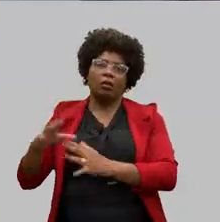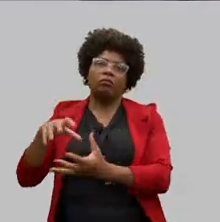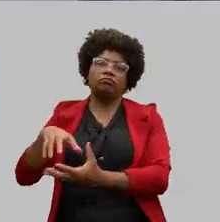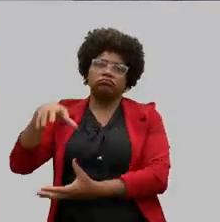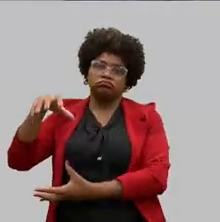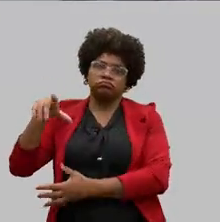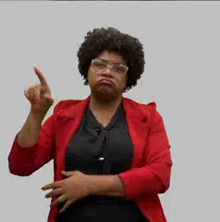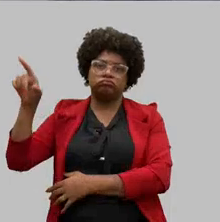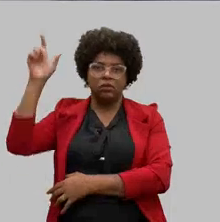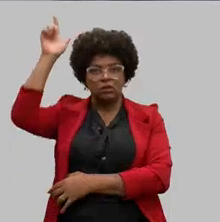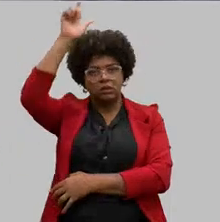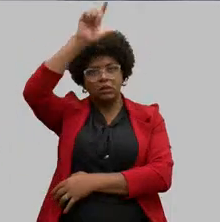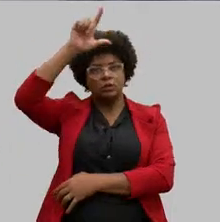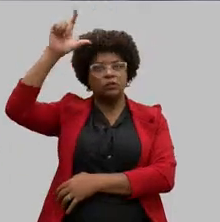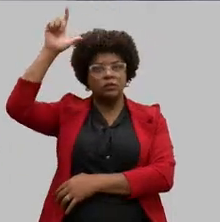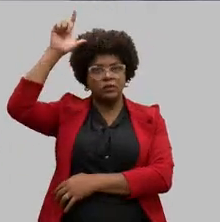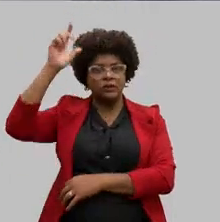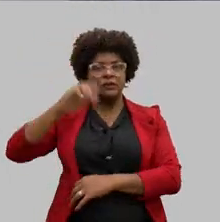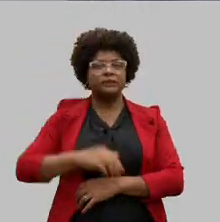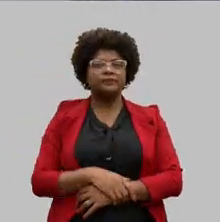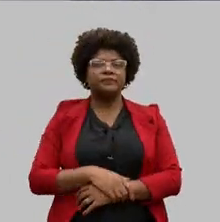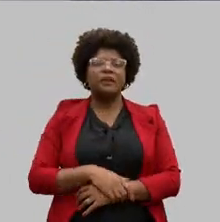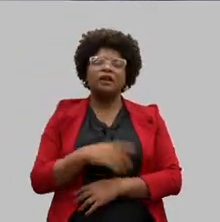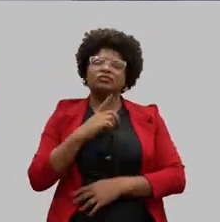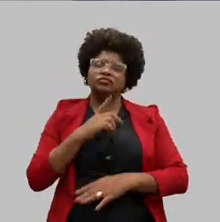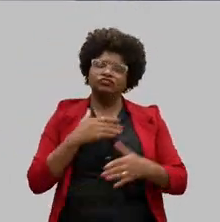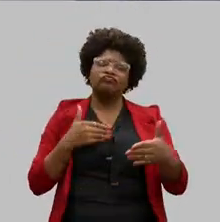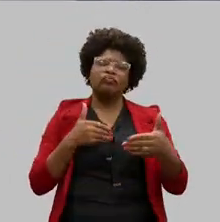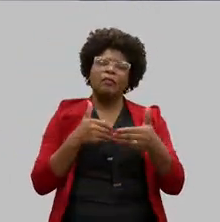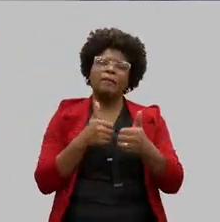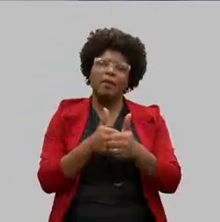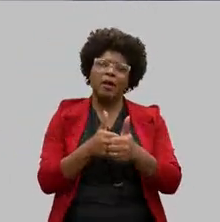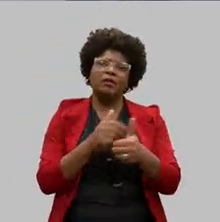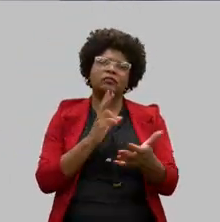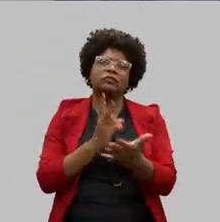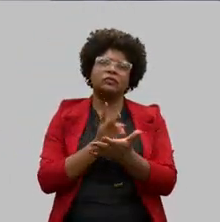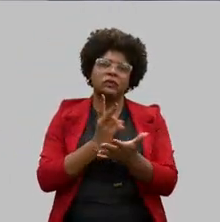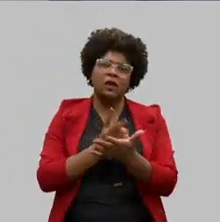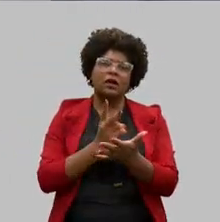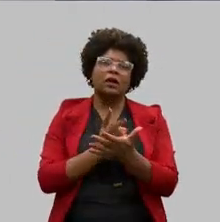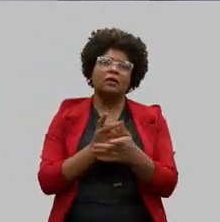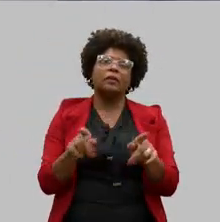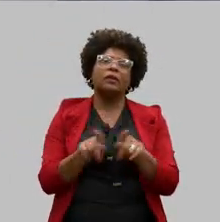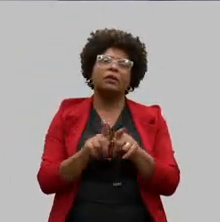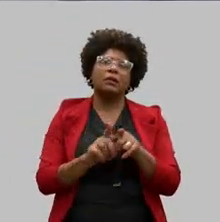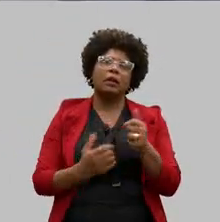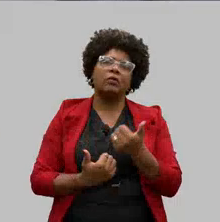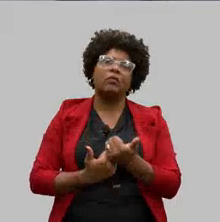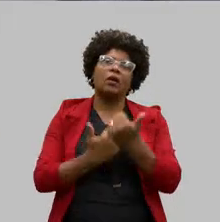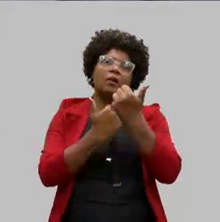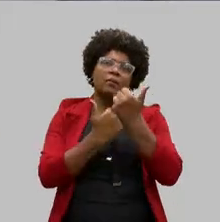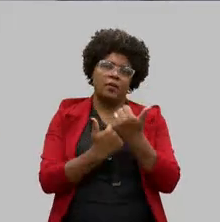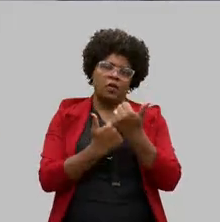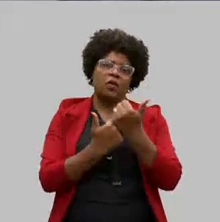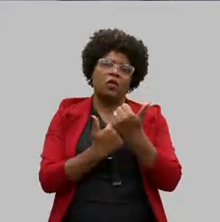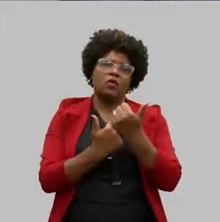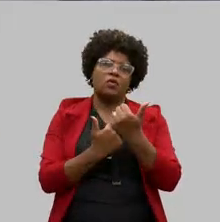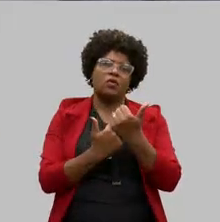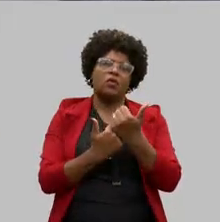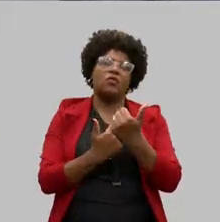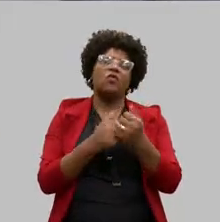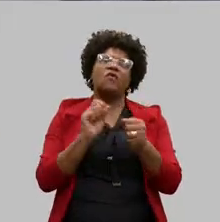Luzia então a gente sempre teve uma proximidade muito grande e além de apoiar a gente dava esse suporte também na